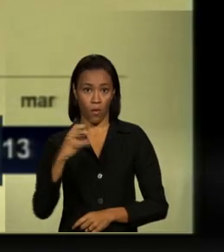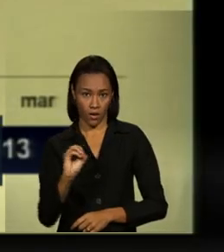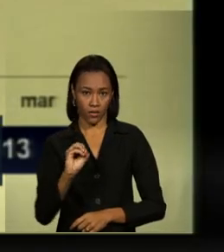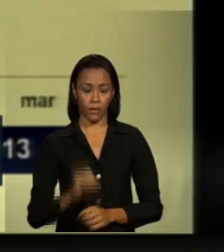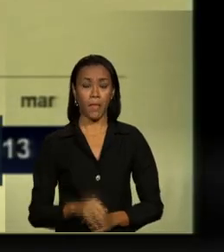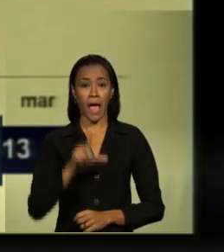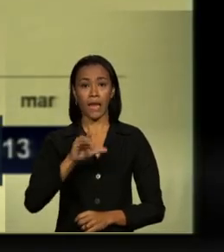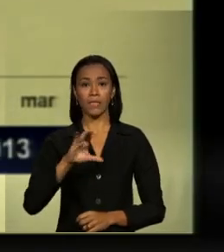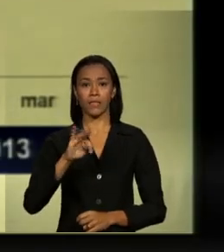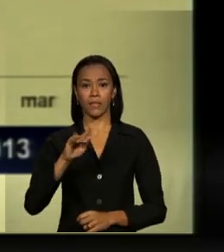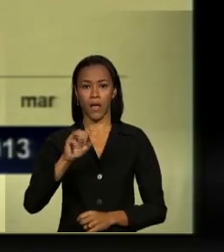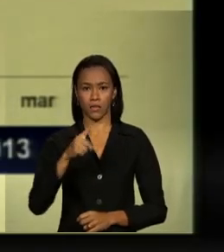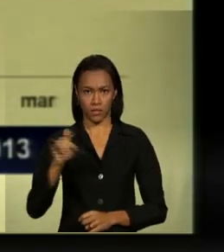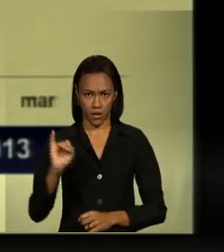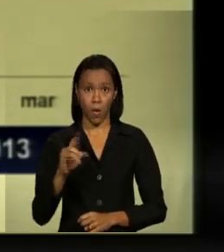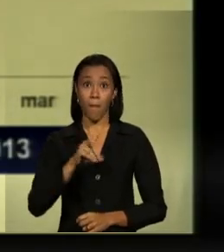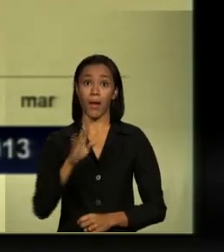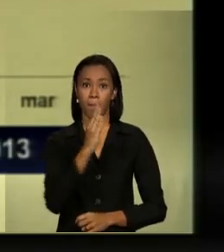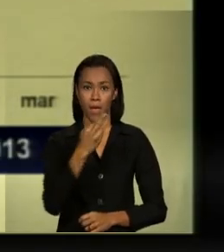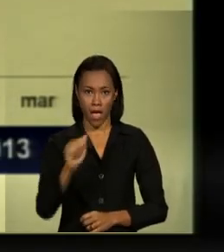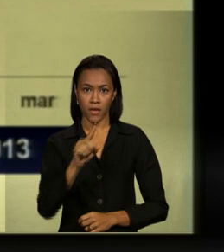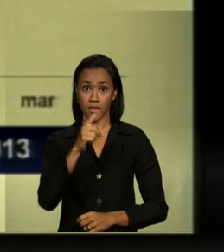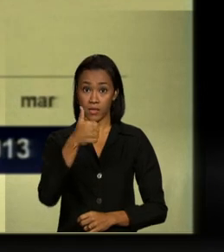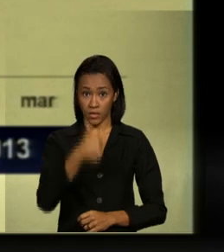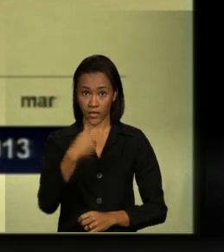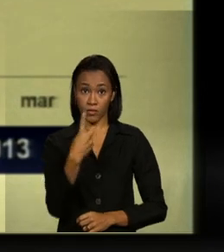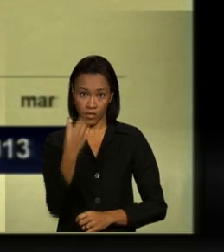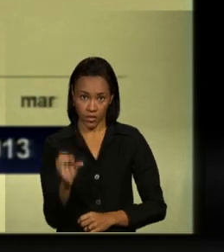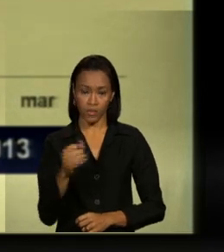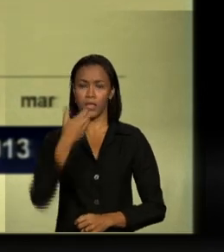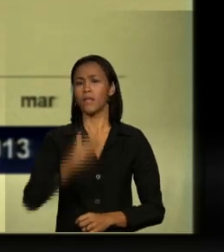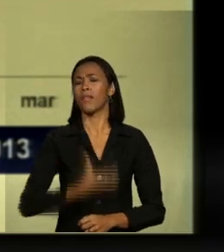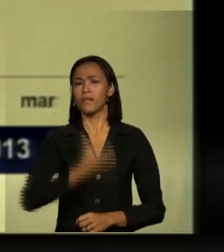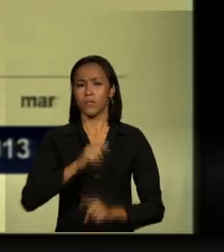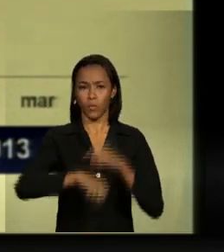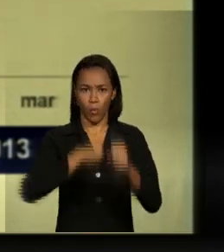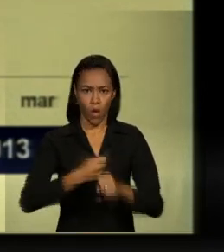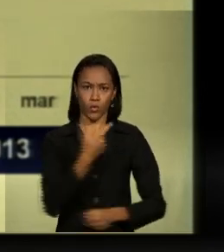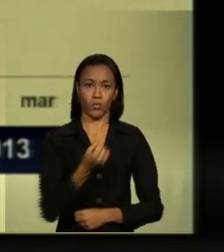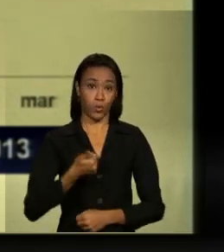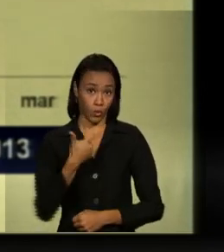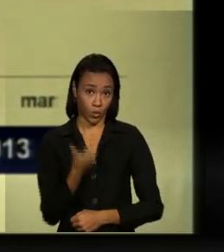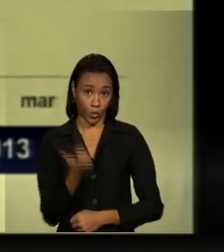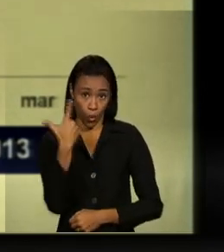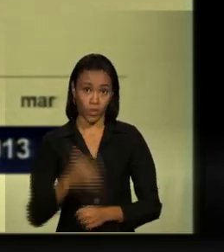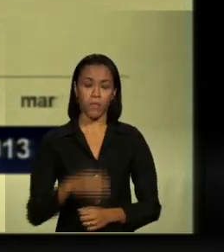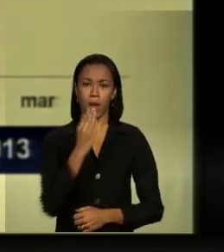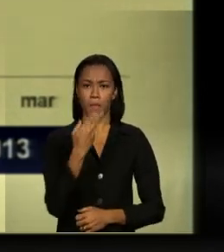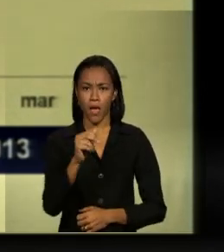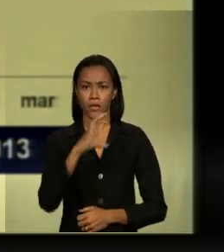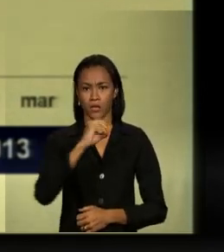a licitação para br-116 em dezembro de 2012 para a